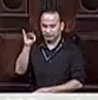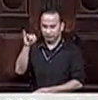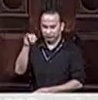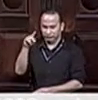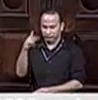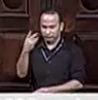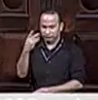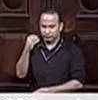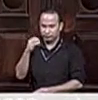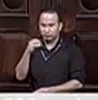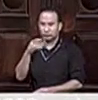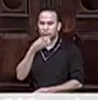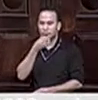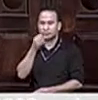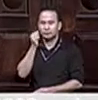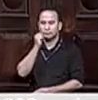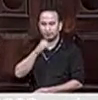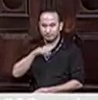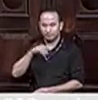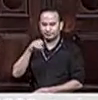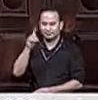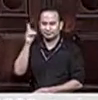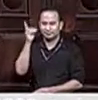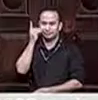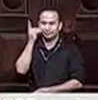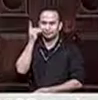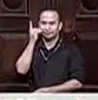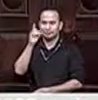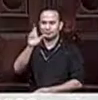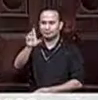senhores e senhora deputada Lucinha,